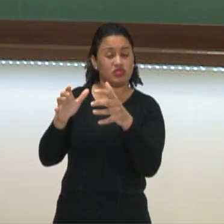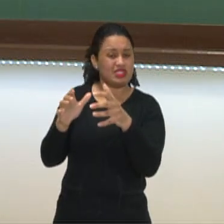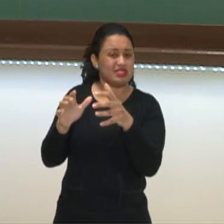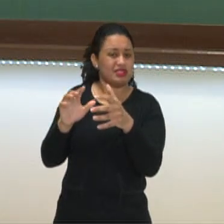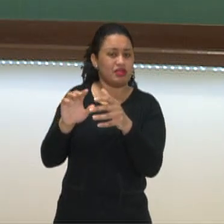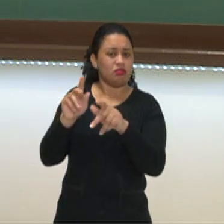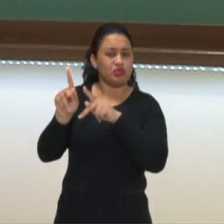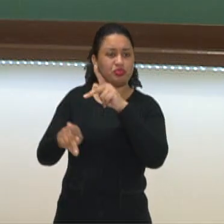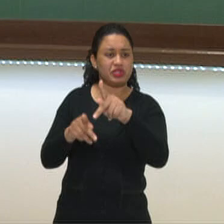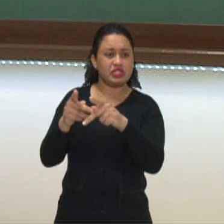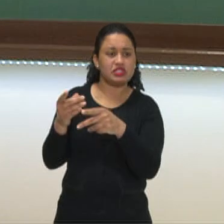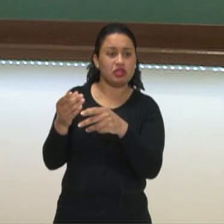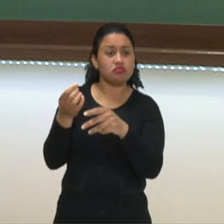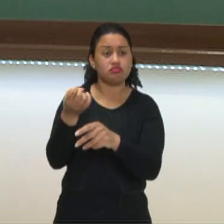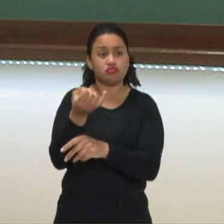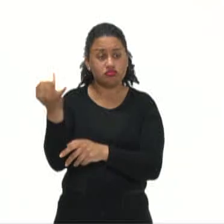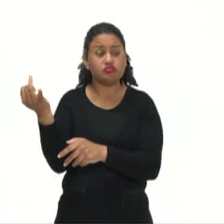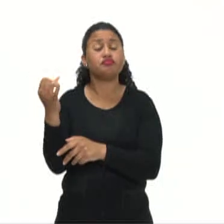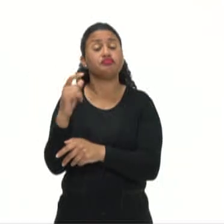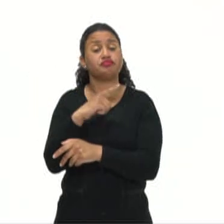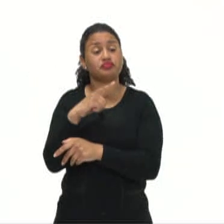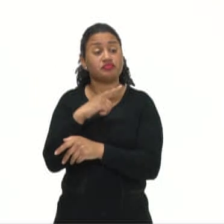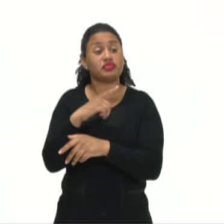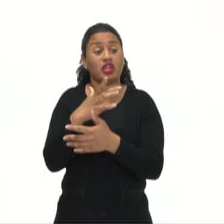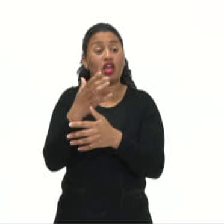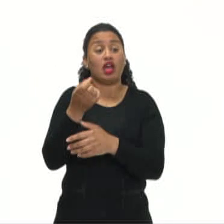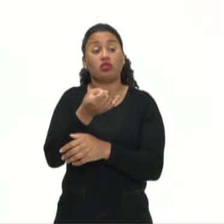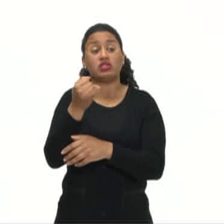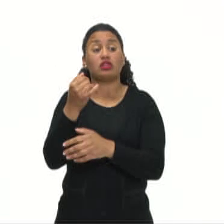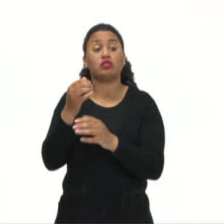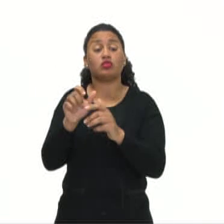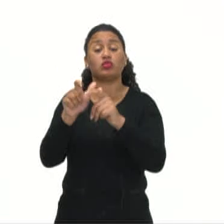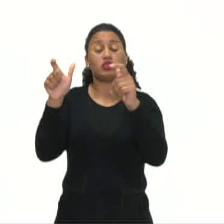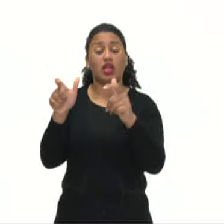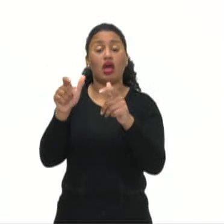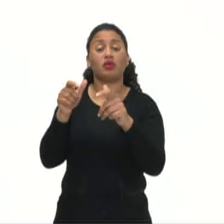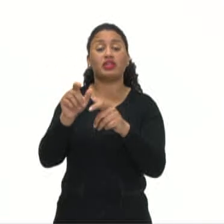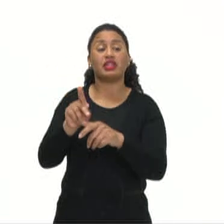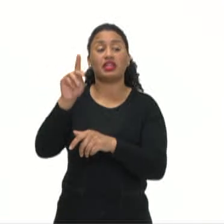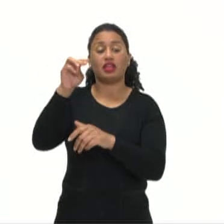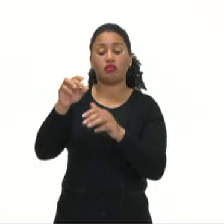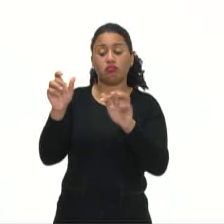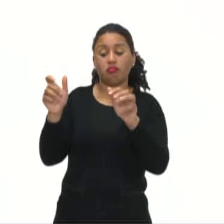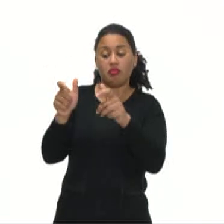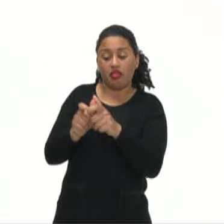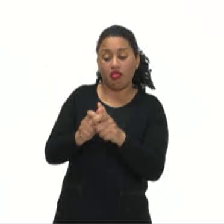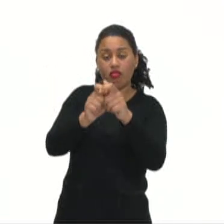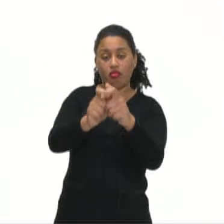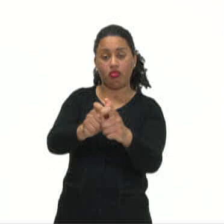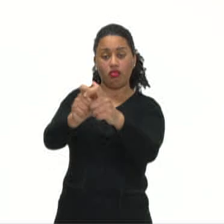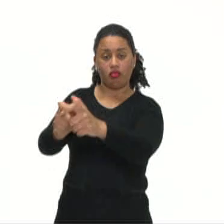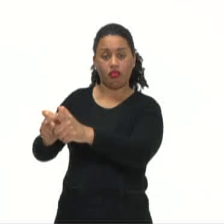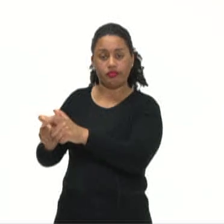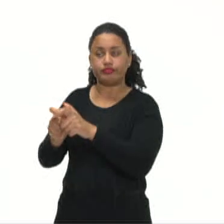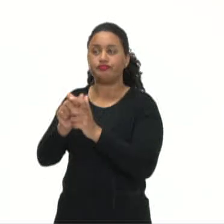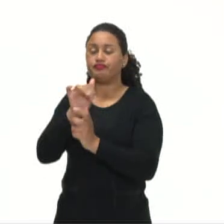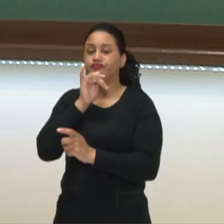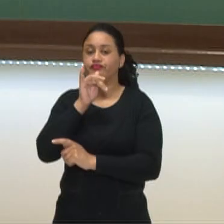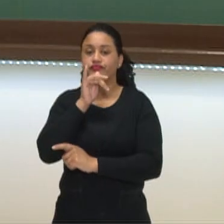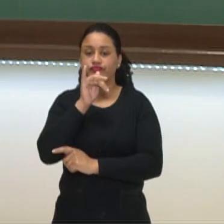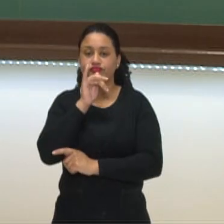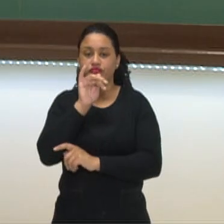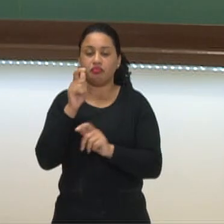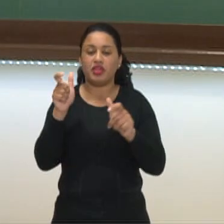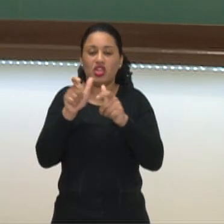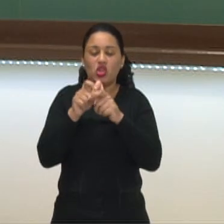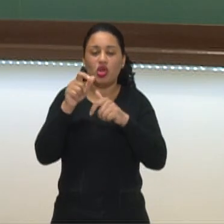grande densidade demográfica. Então, é um número total de pessoas por quilômetro quadrado. Por exemplo, o Vaticano, o menor